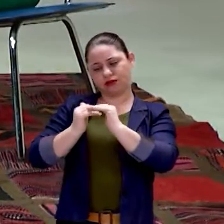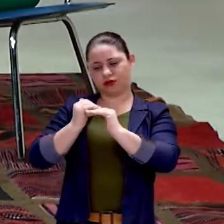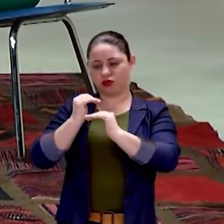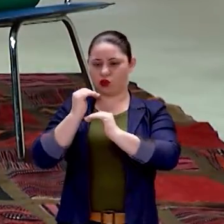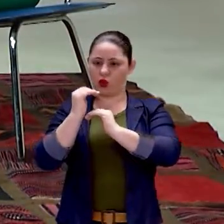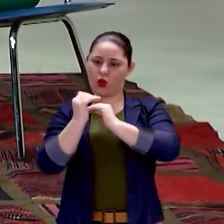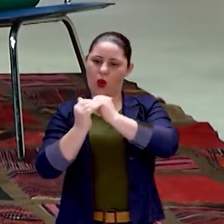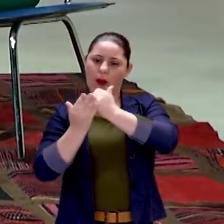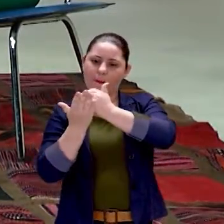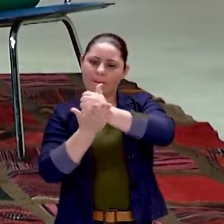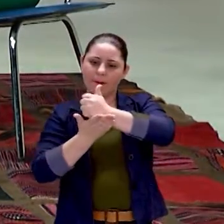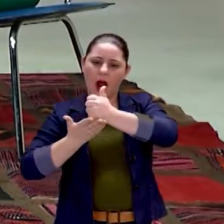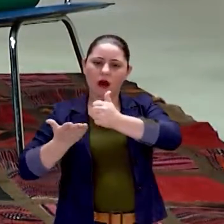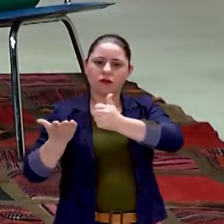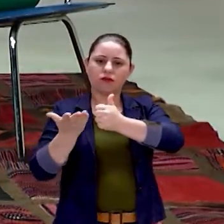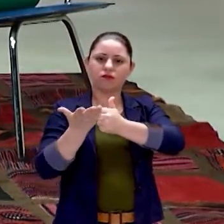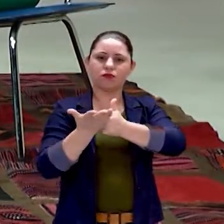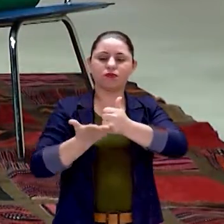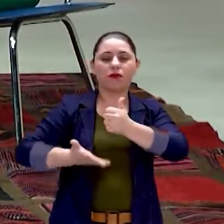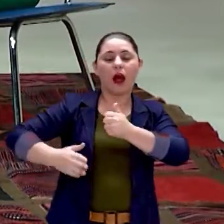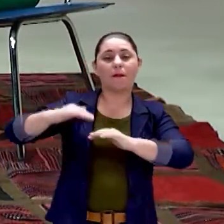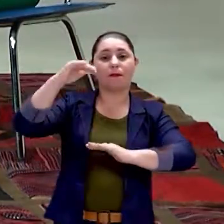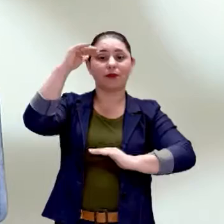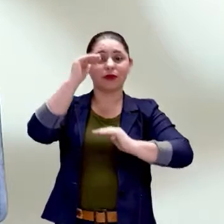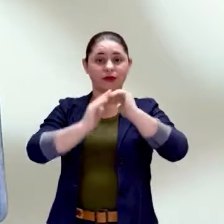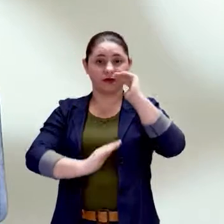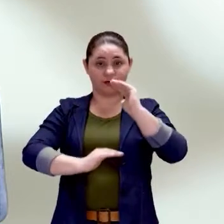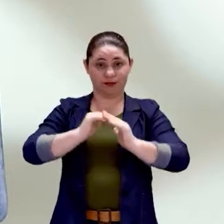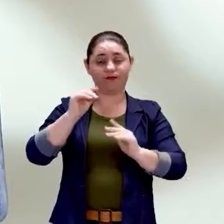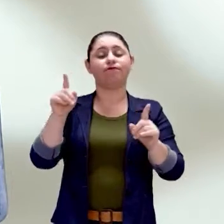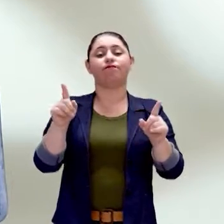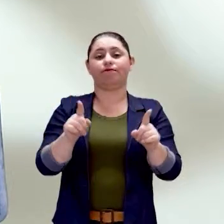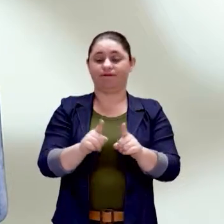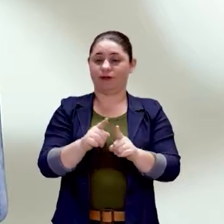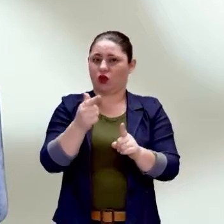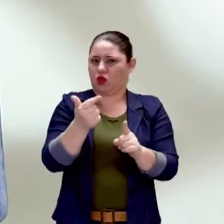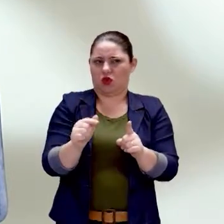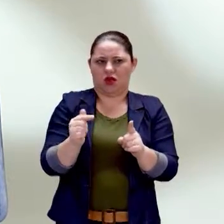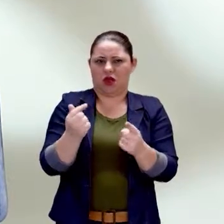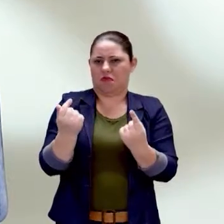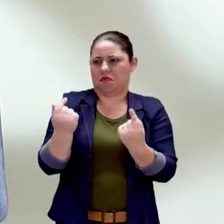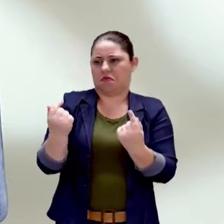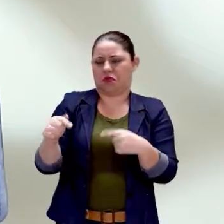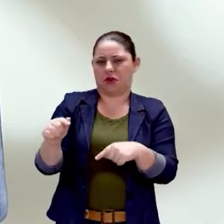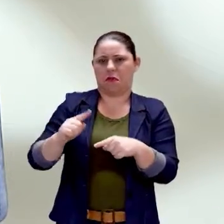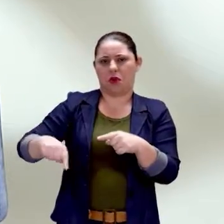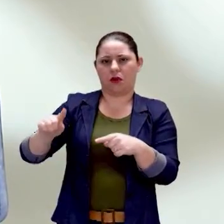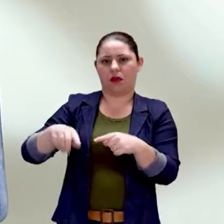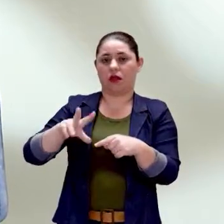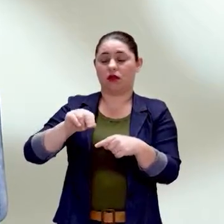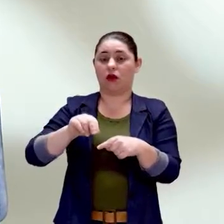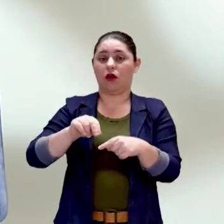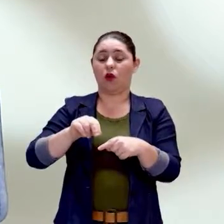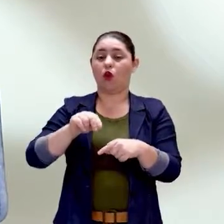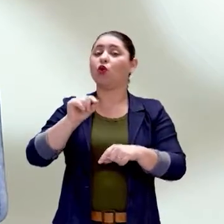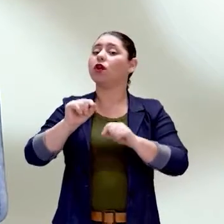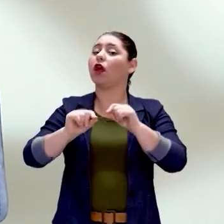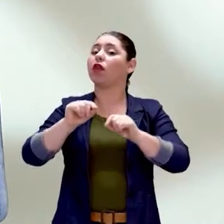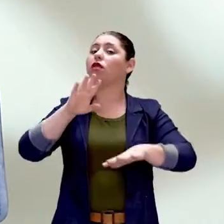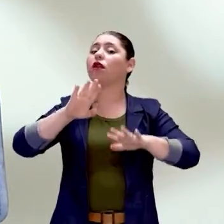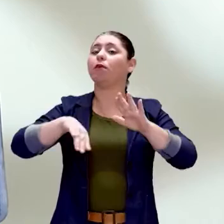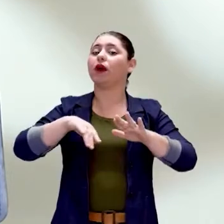pouco mais intermediário ou até mesmo um nível profissional. Não tem nenhuma contraindicação. Tudo vai depender